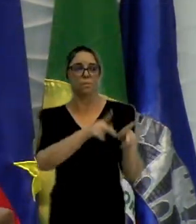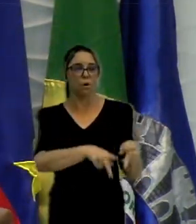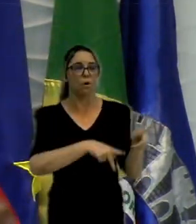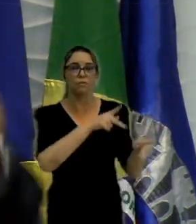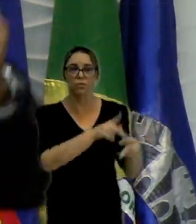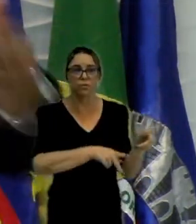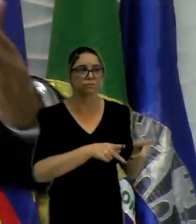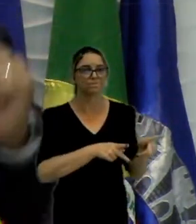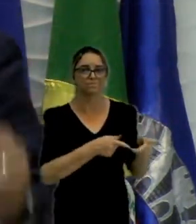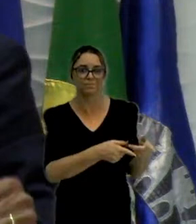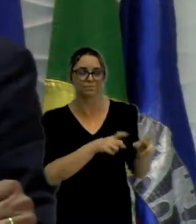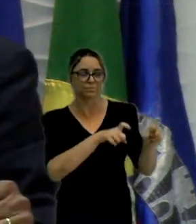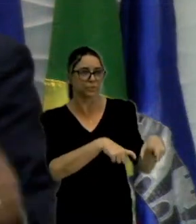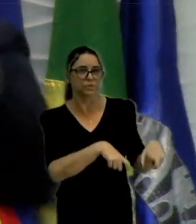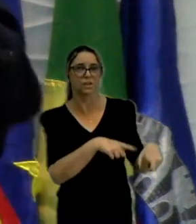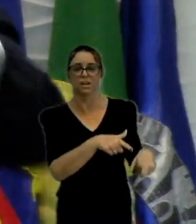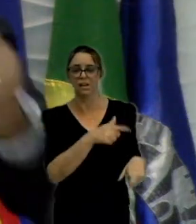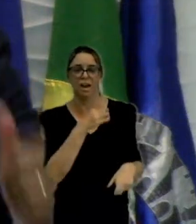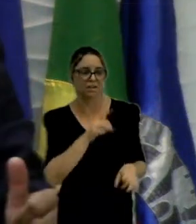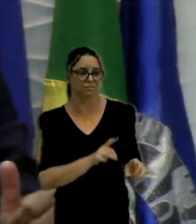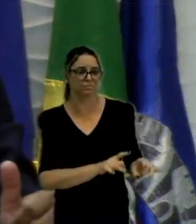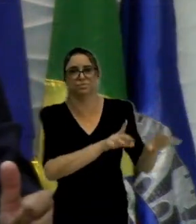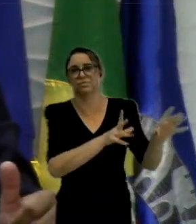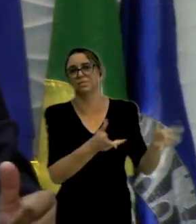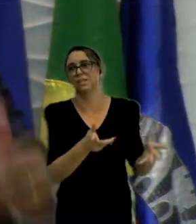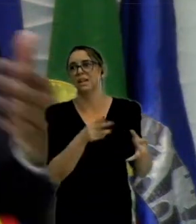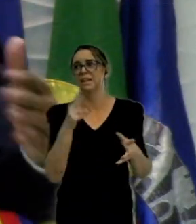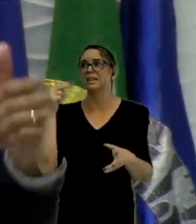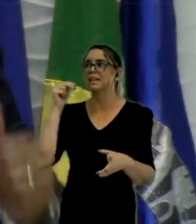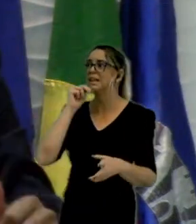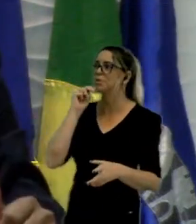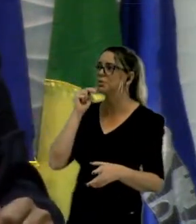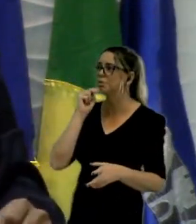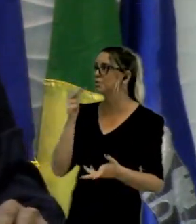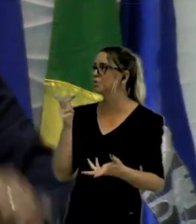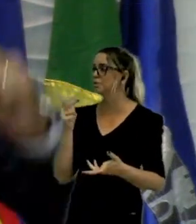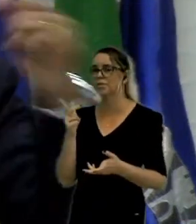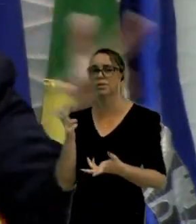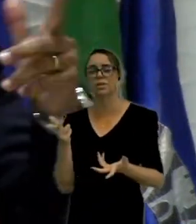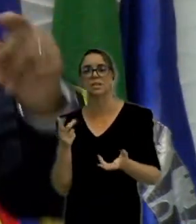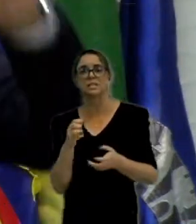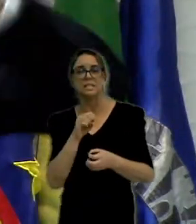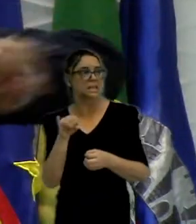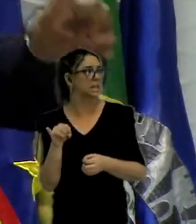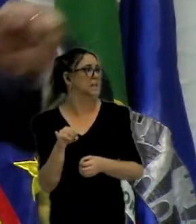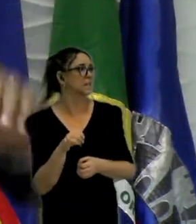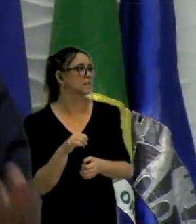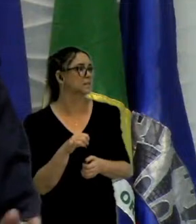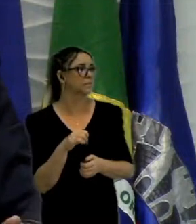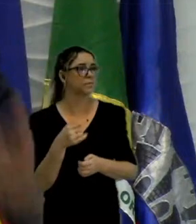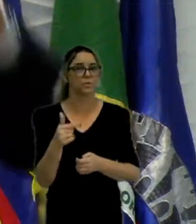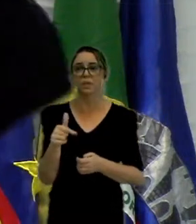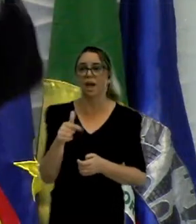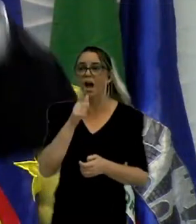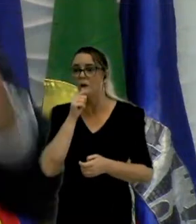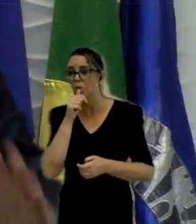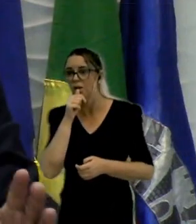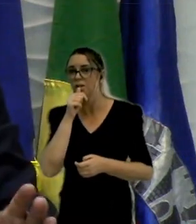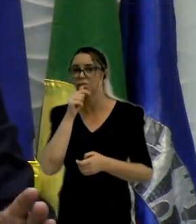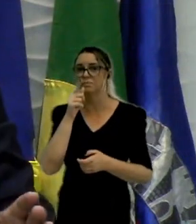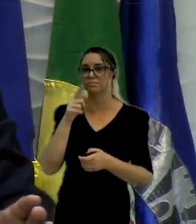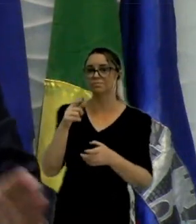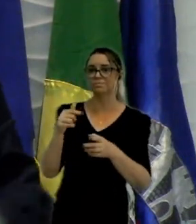quê? Se não botar água no hospital, funciona, Nilton? Não funciona. Se botar nos, se não tiver água nos postinhos,